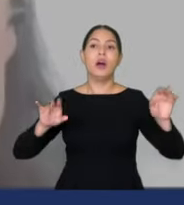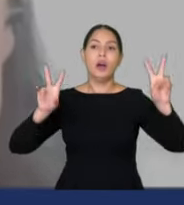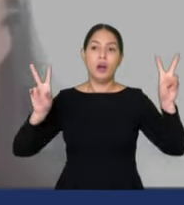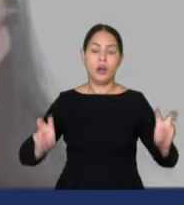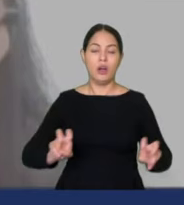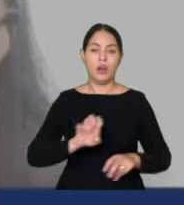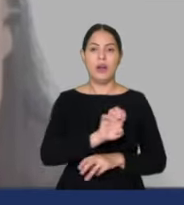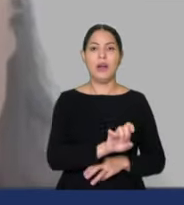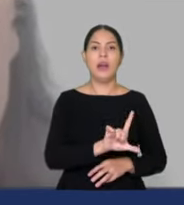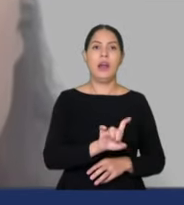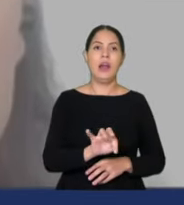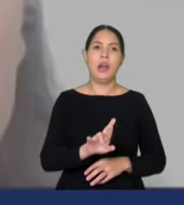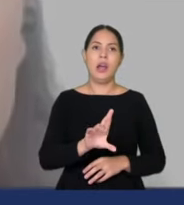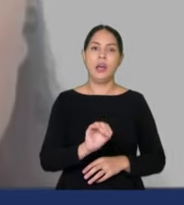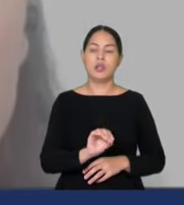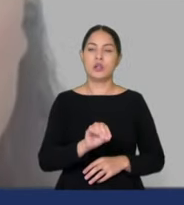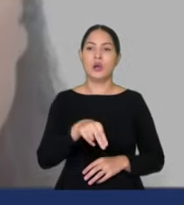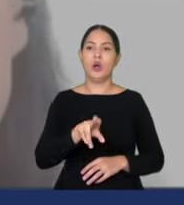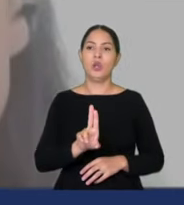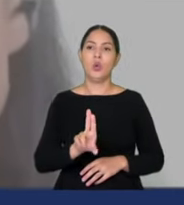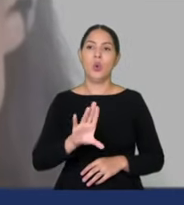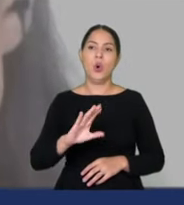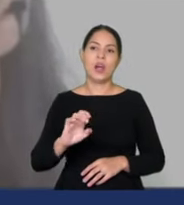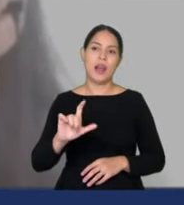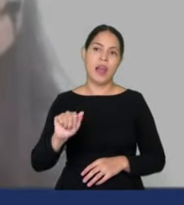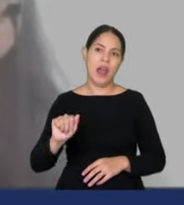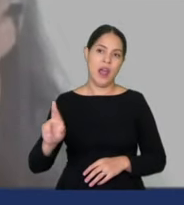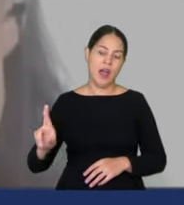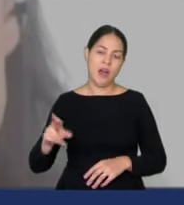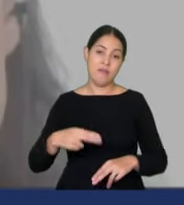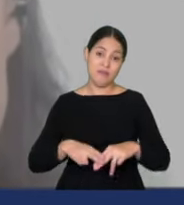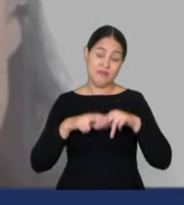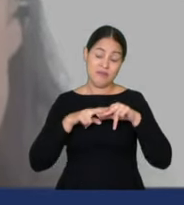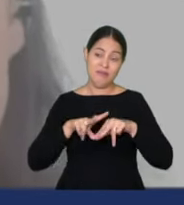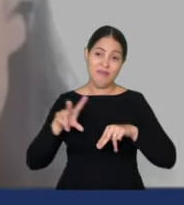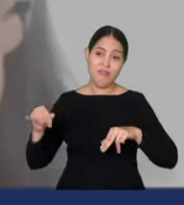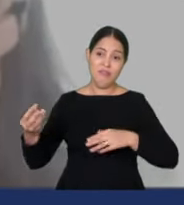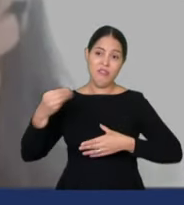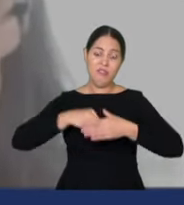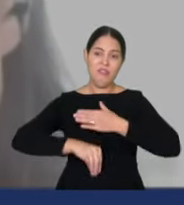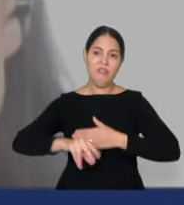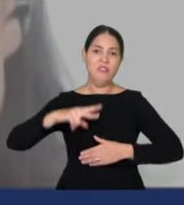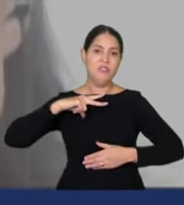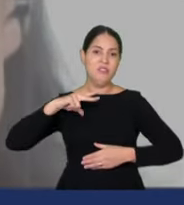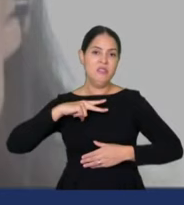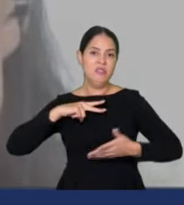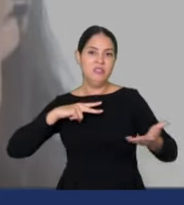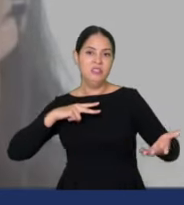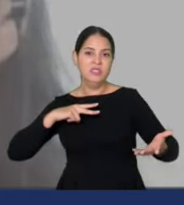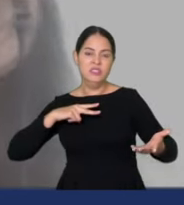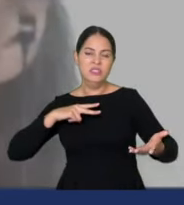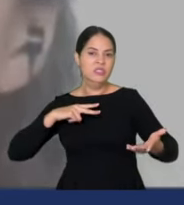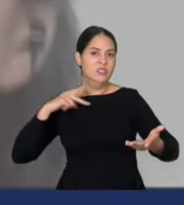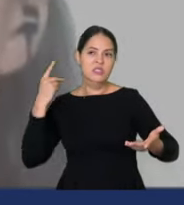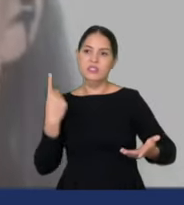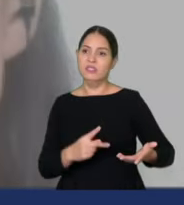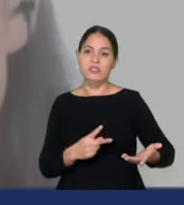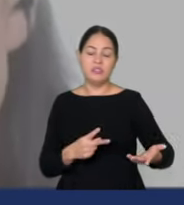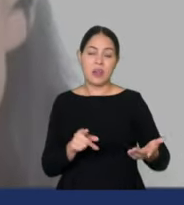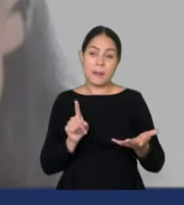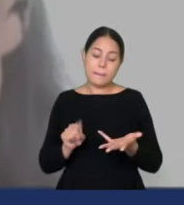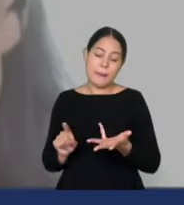do projeto nuclear brasileiro, porque vai ter um acionista privado dentro dele, que não vai ter condição justamente de definir